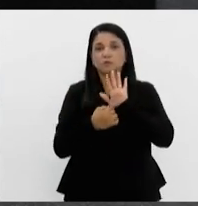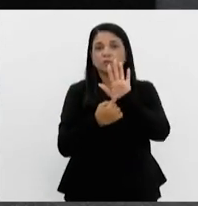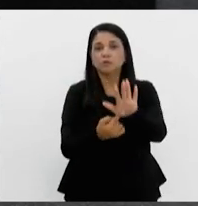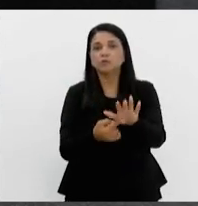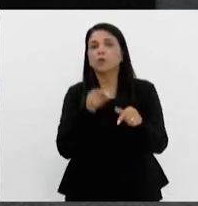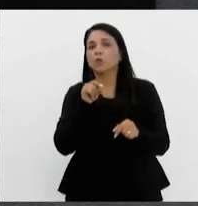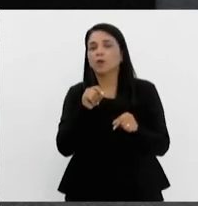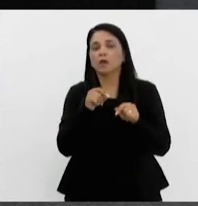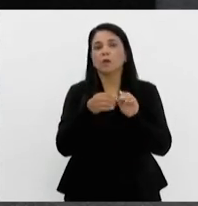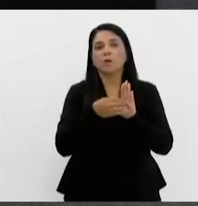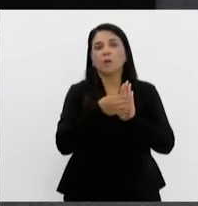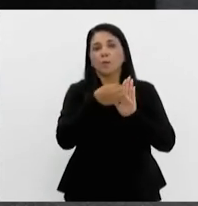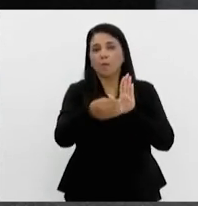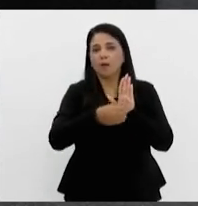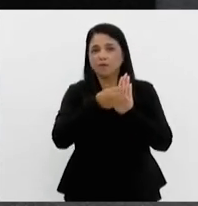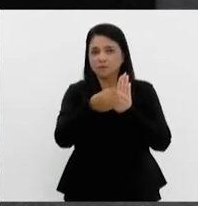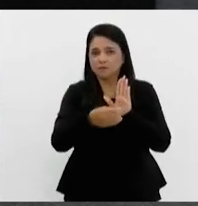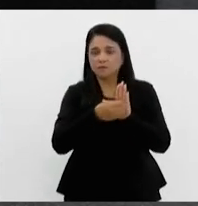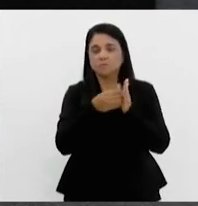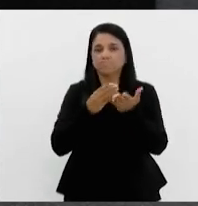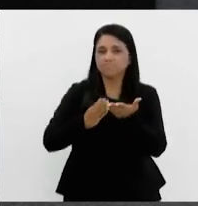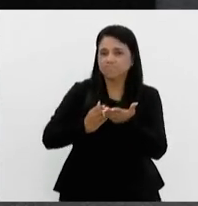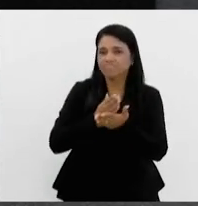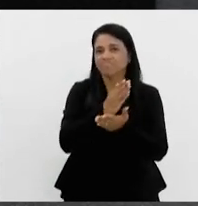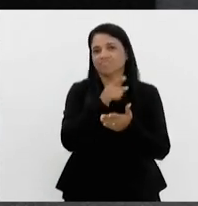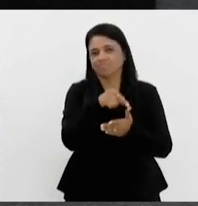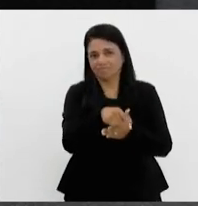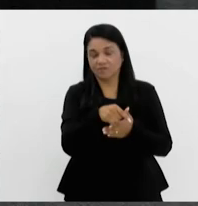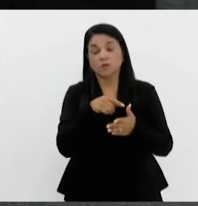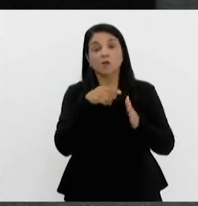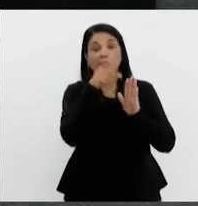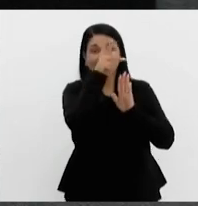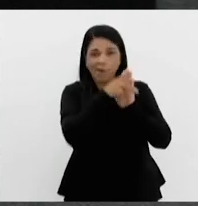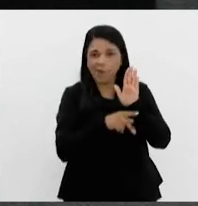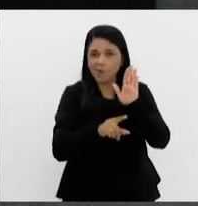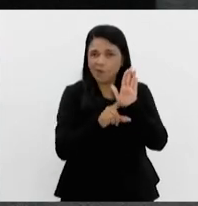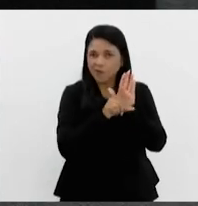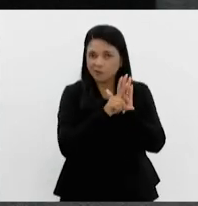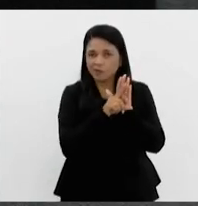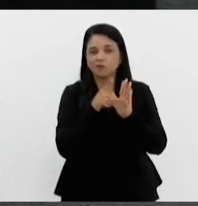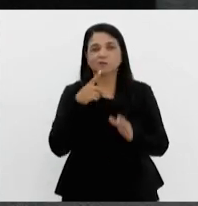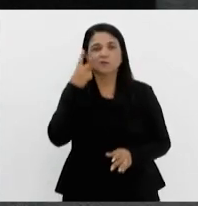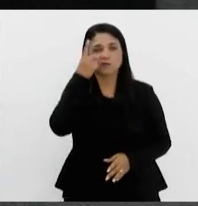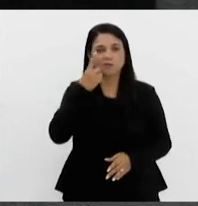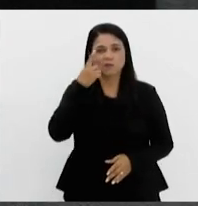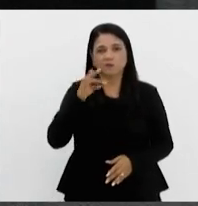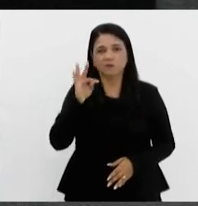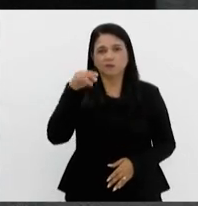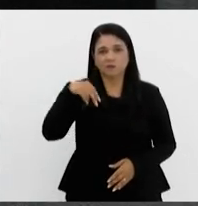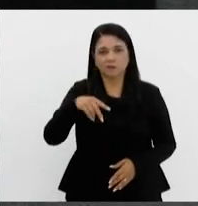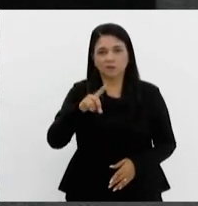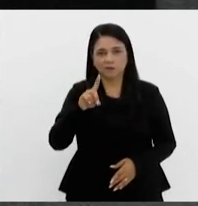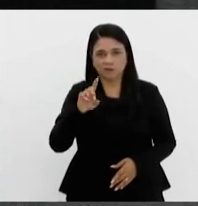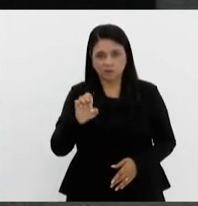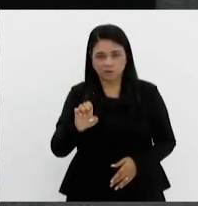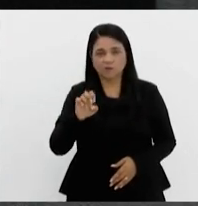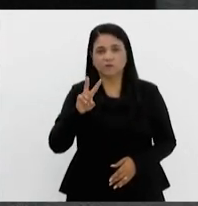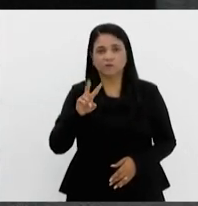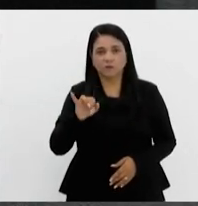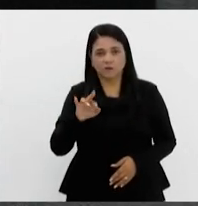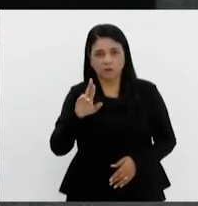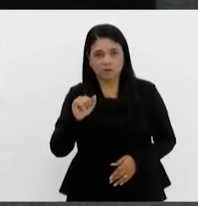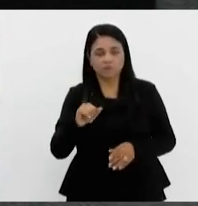nosso parecer favorável. O projeto do deputado Tandy Vieira, ele acrescenta no